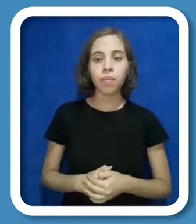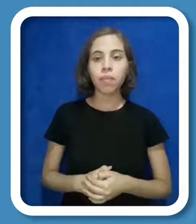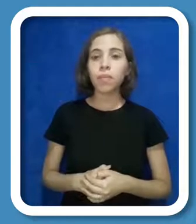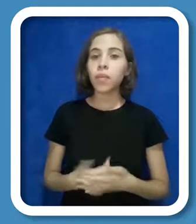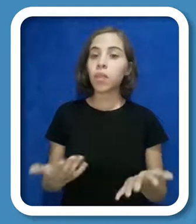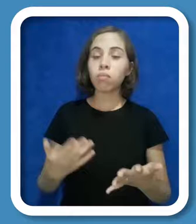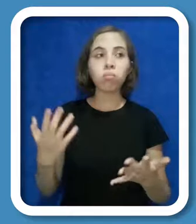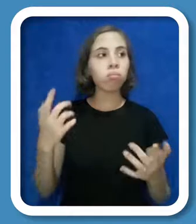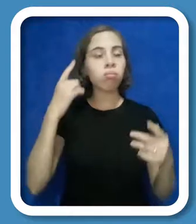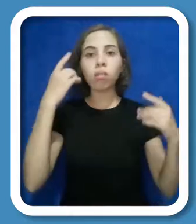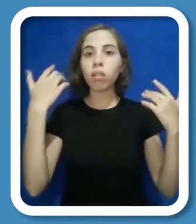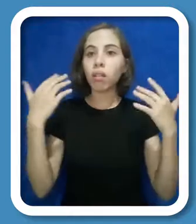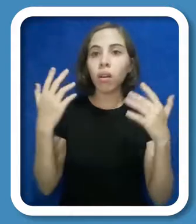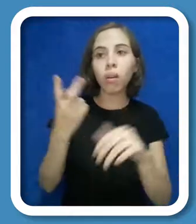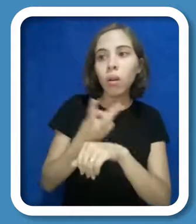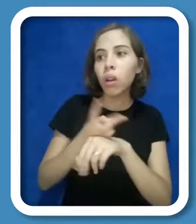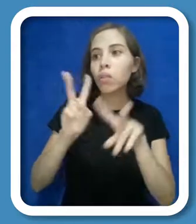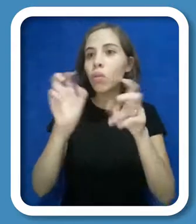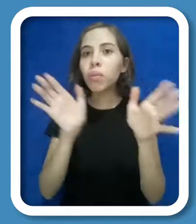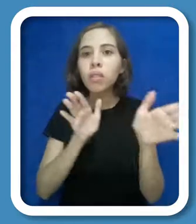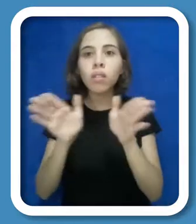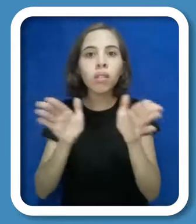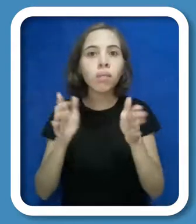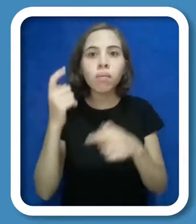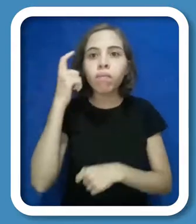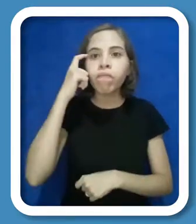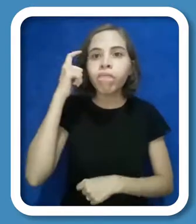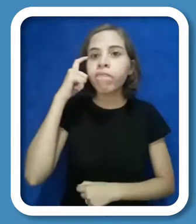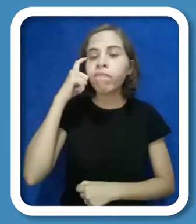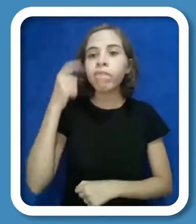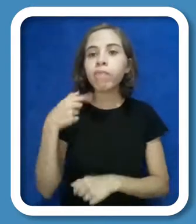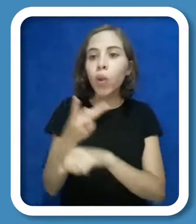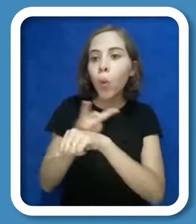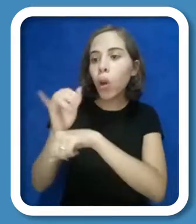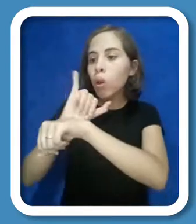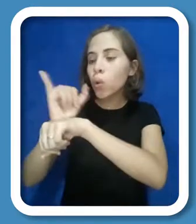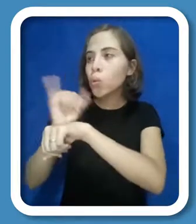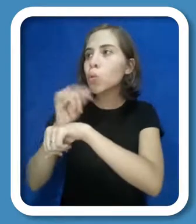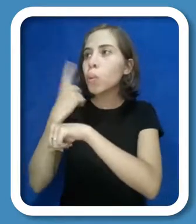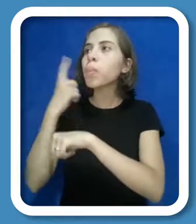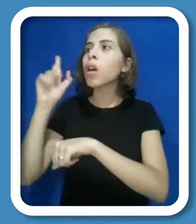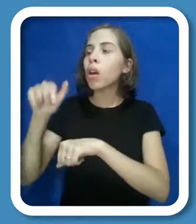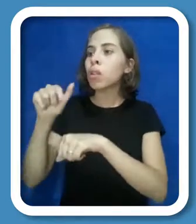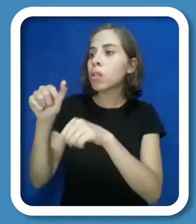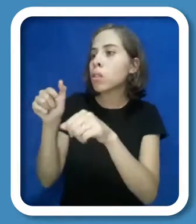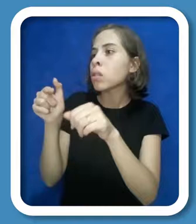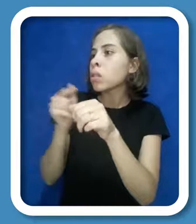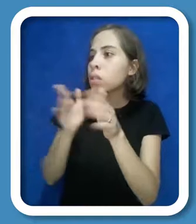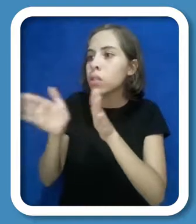Gente, onde é que eu vou achar alguma coisa sobre acessibilidade? Deixa eu ver aqui no YouTube, acessibilidade UNB.